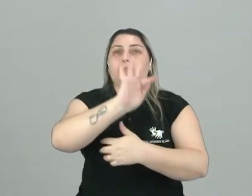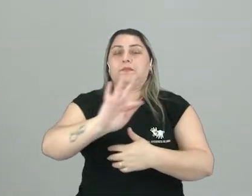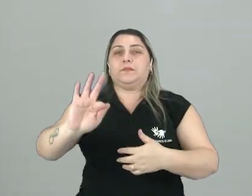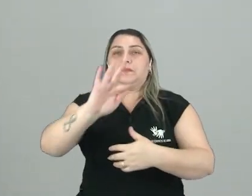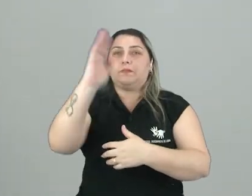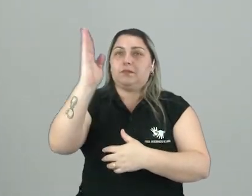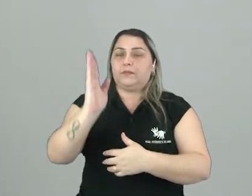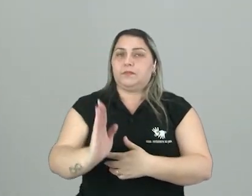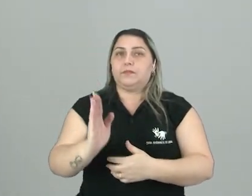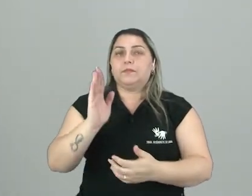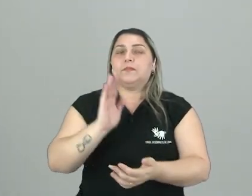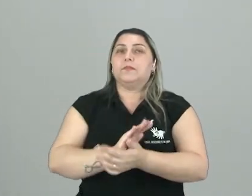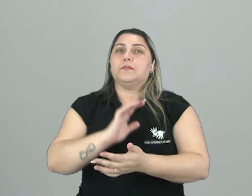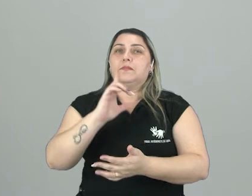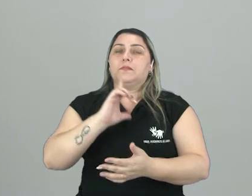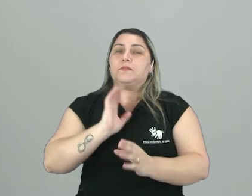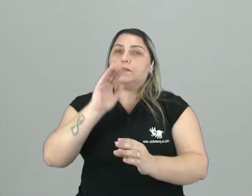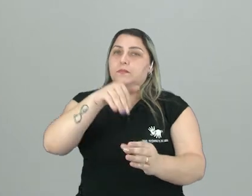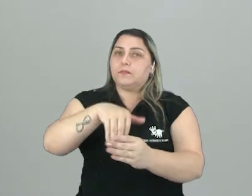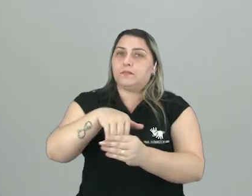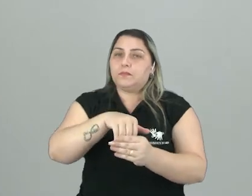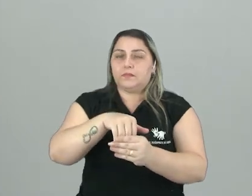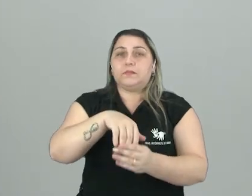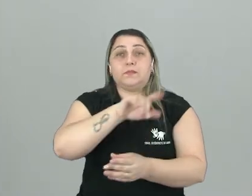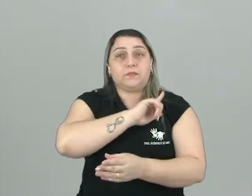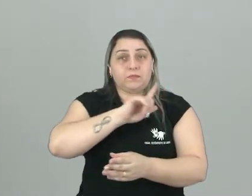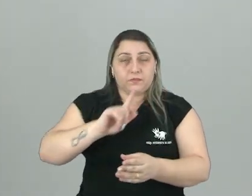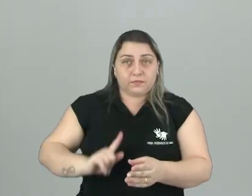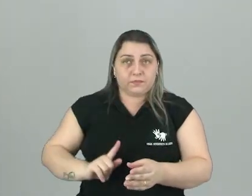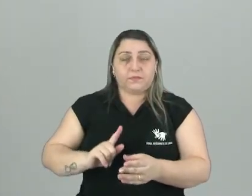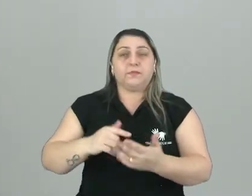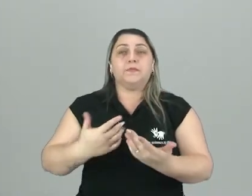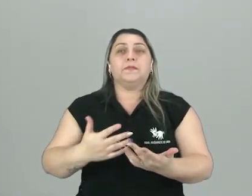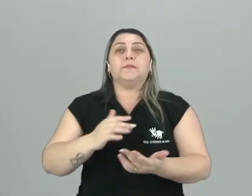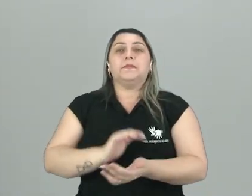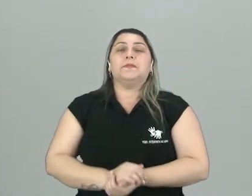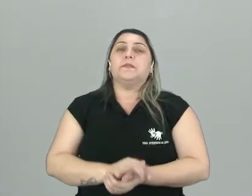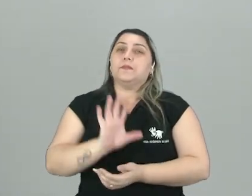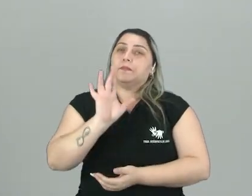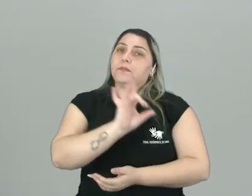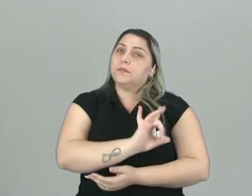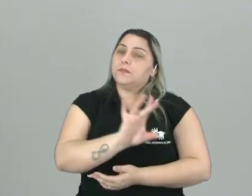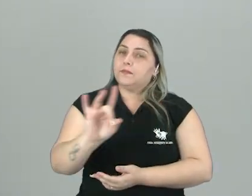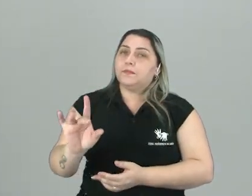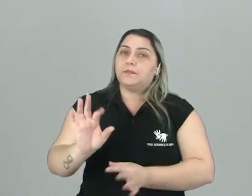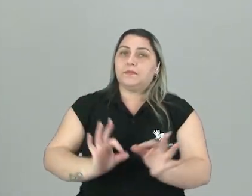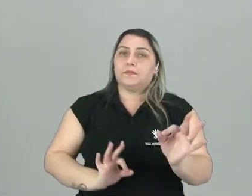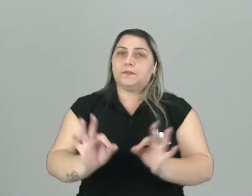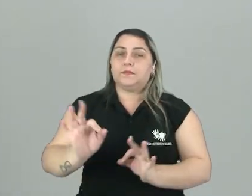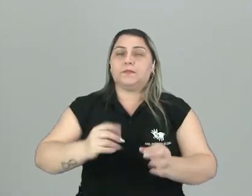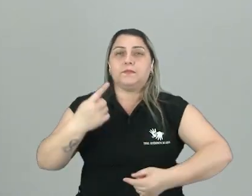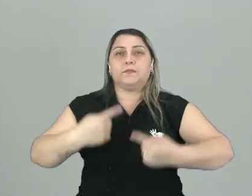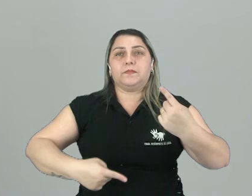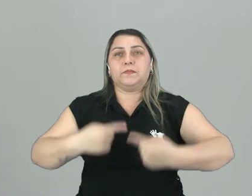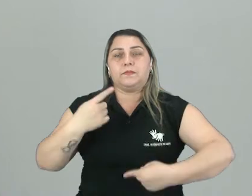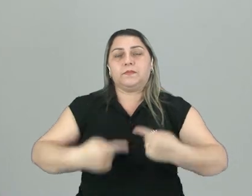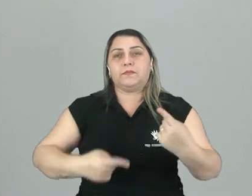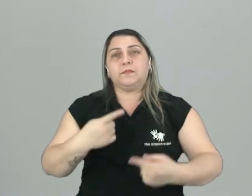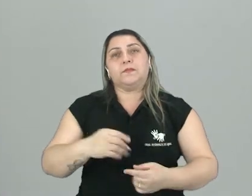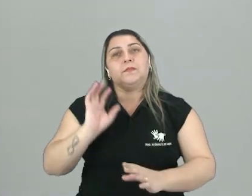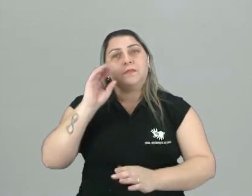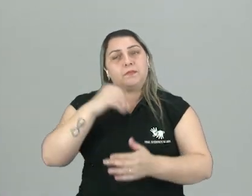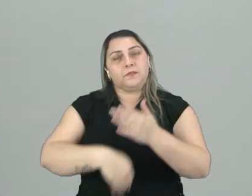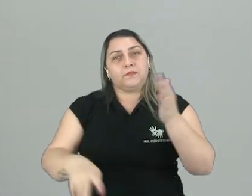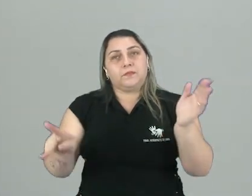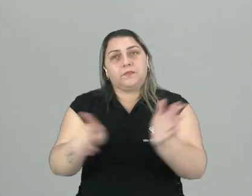Brasil, ele passou a ter eleições para os seus governadores. Então cada organização política seria definida dentro